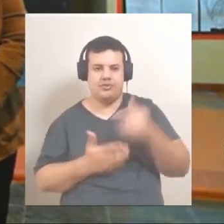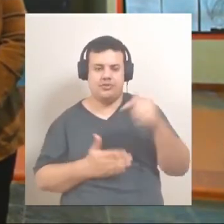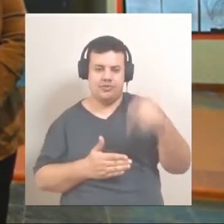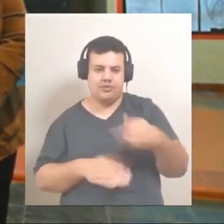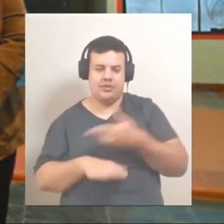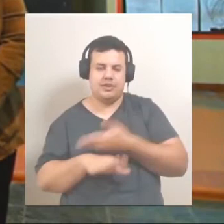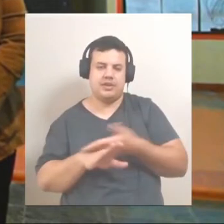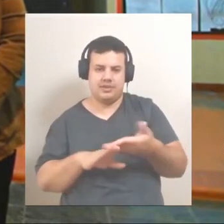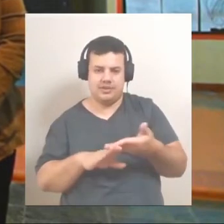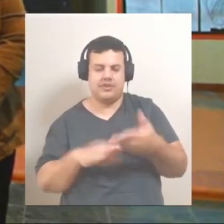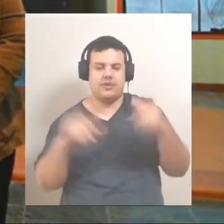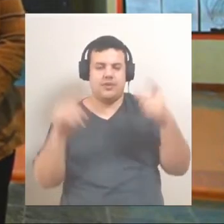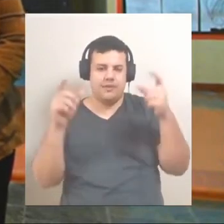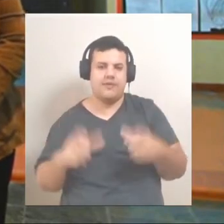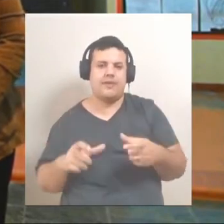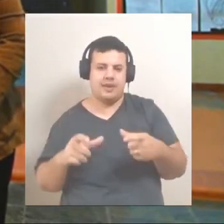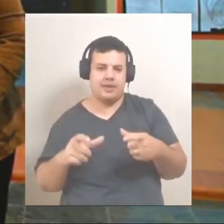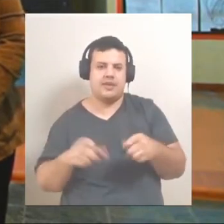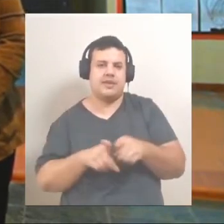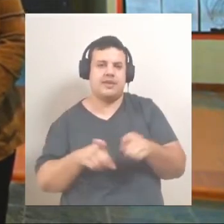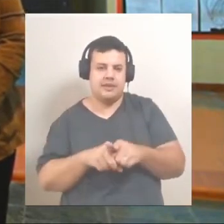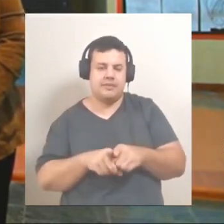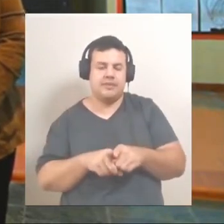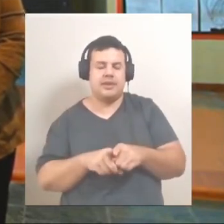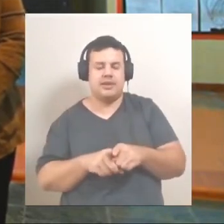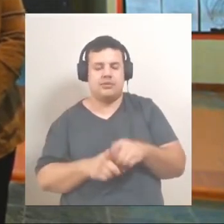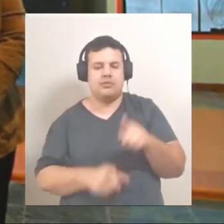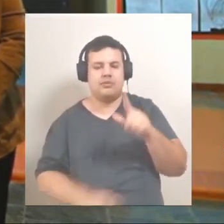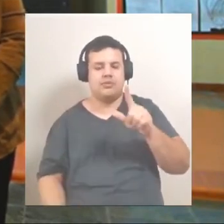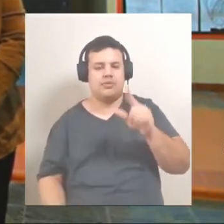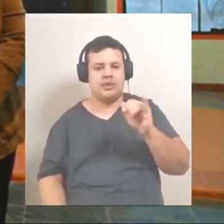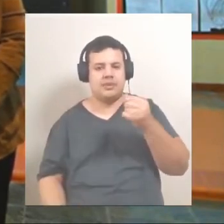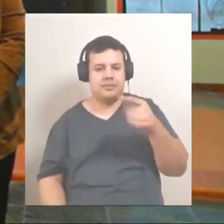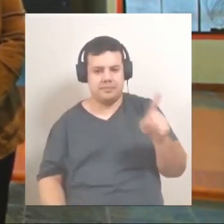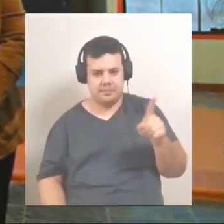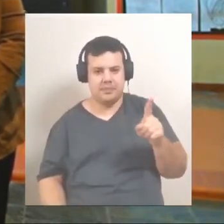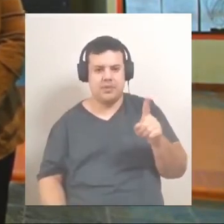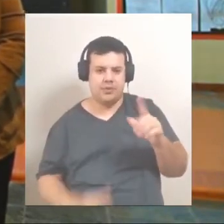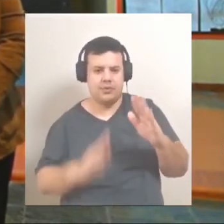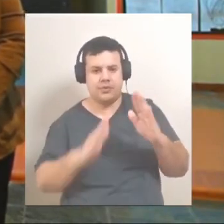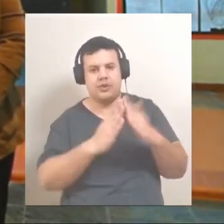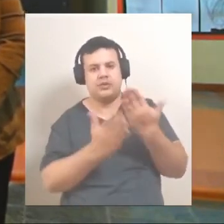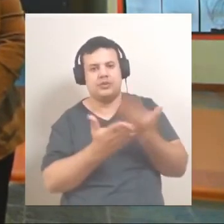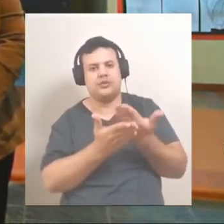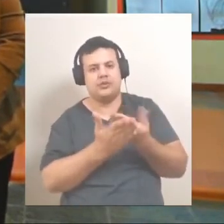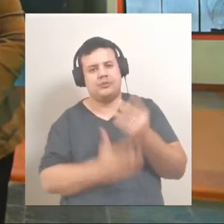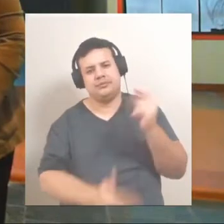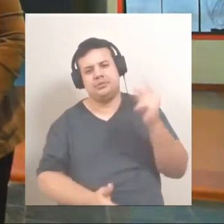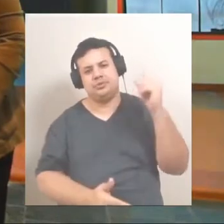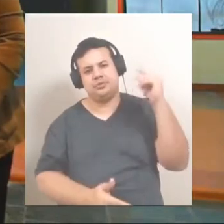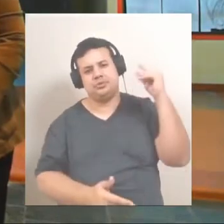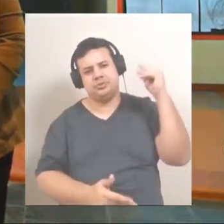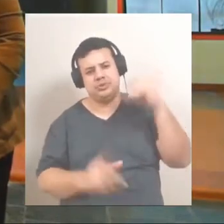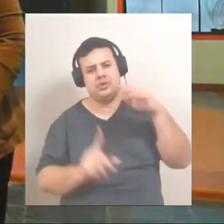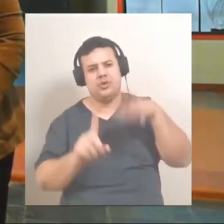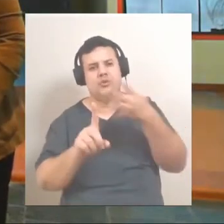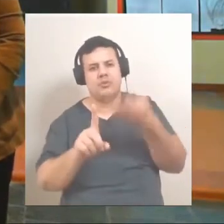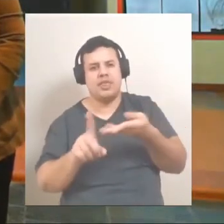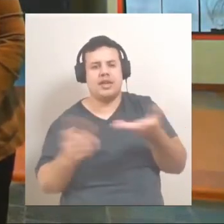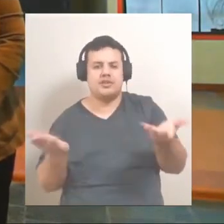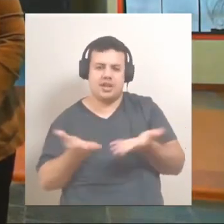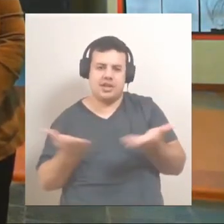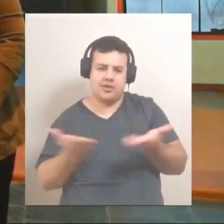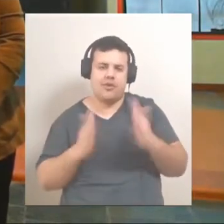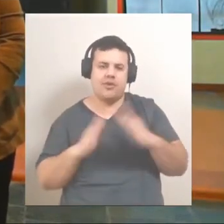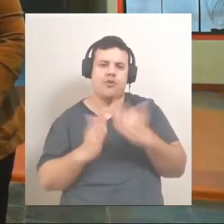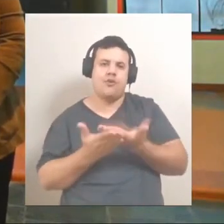Tradicional bairro também do Limão, contando com esta tradicional instituição de ensino, sendo homenageada neste momento,